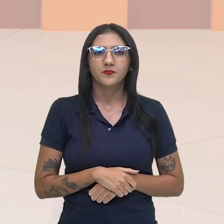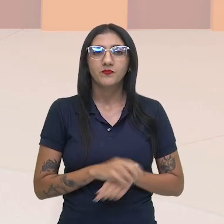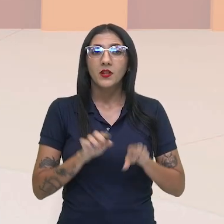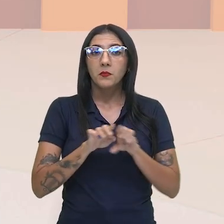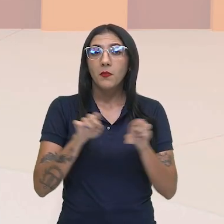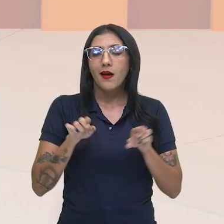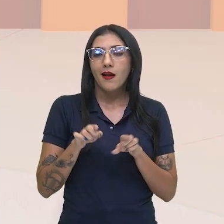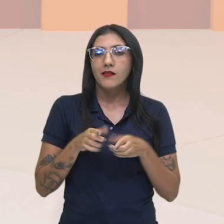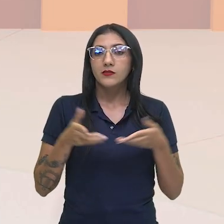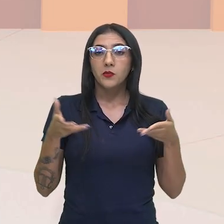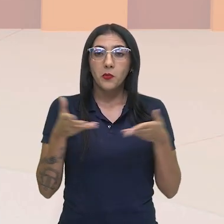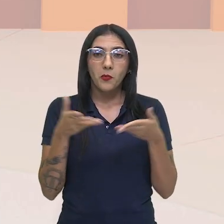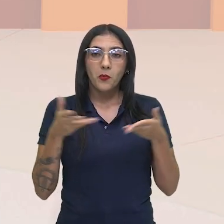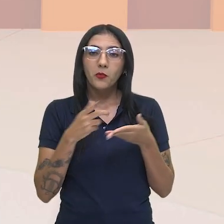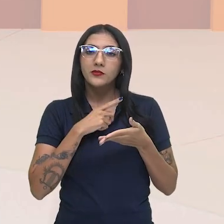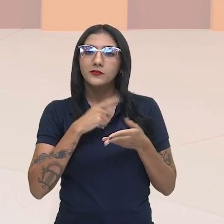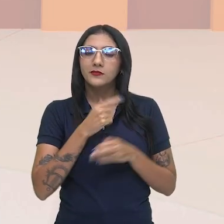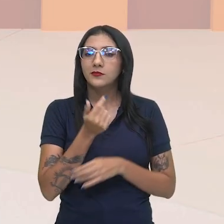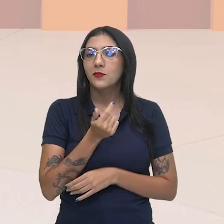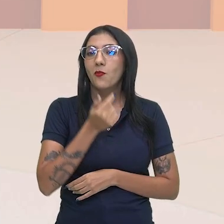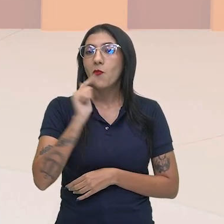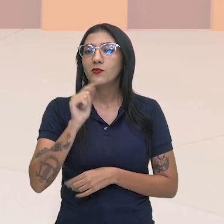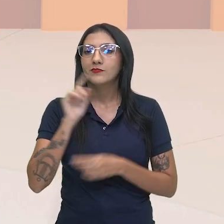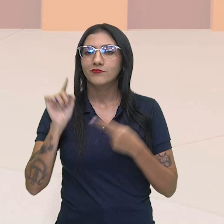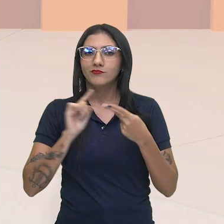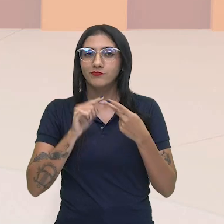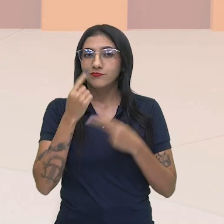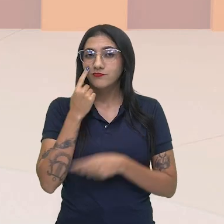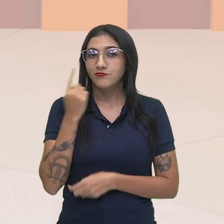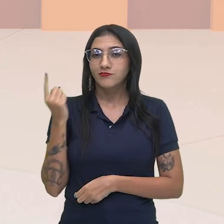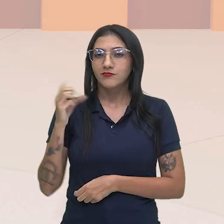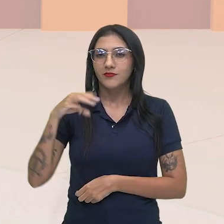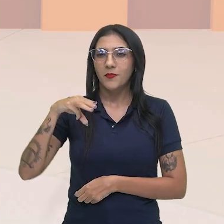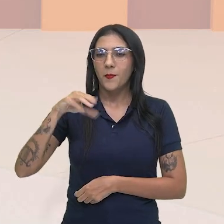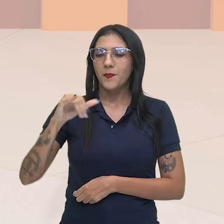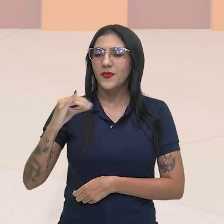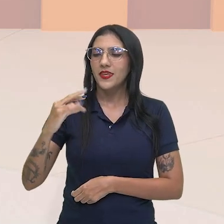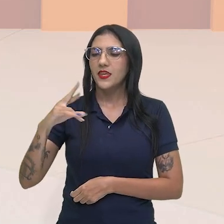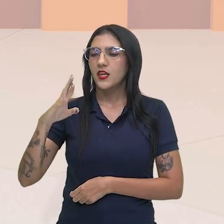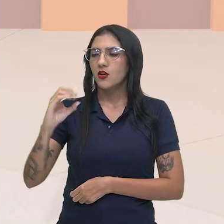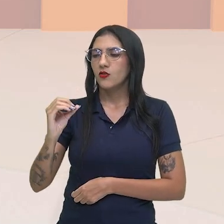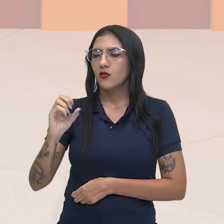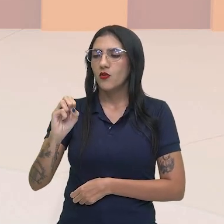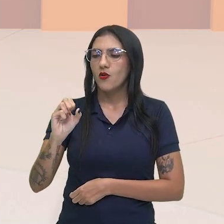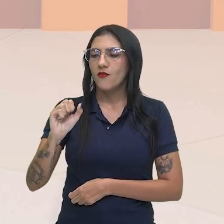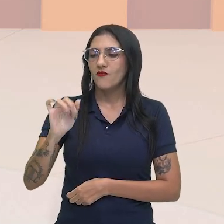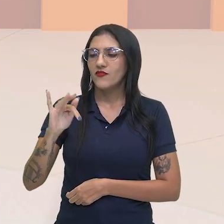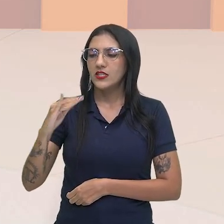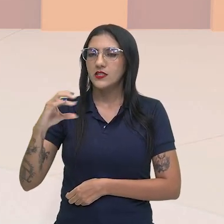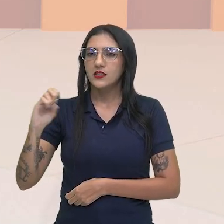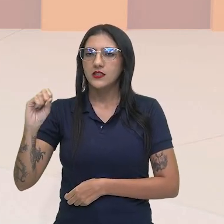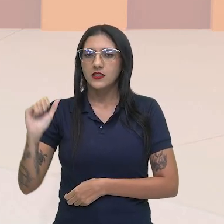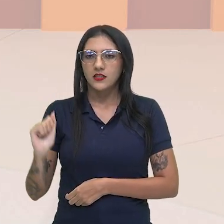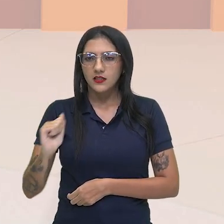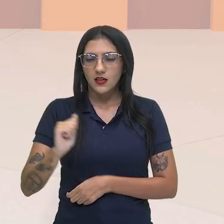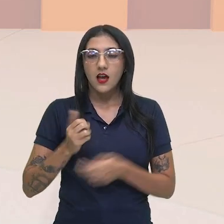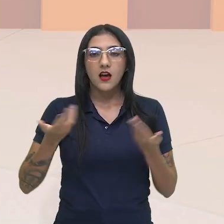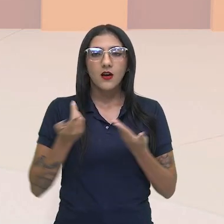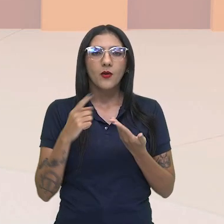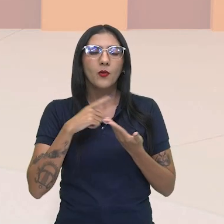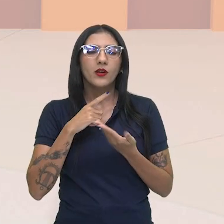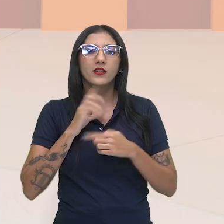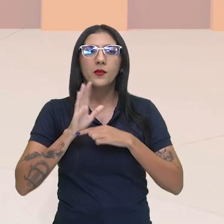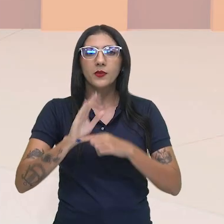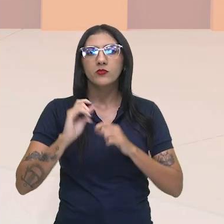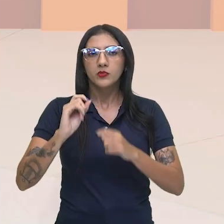segundo Foucault, existe o quê? A microfísica do poder. É aquele poder relacionado com aquele que ele chama de